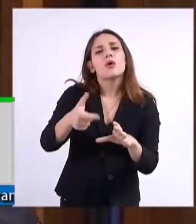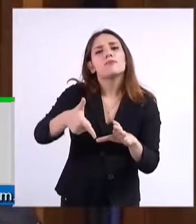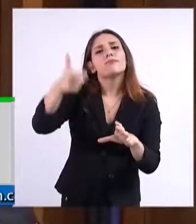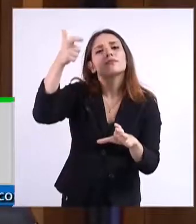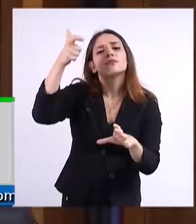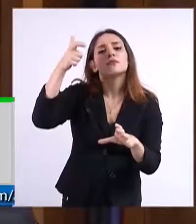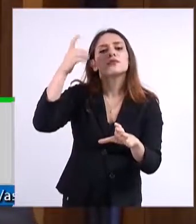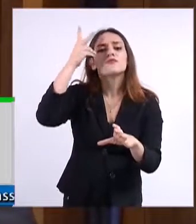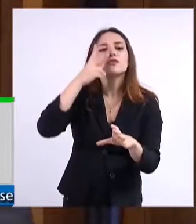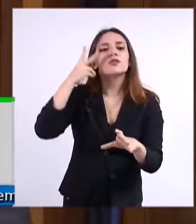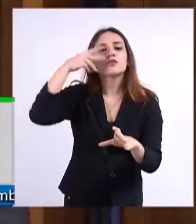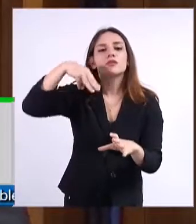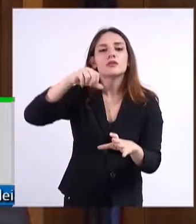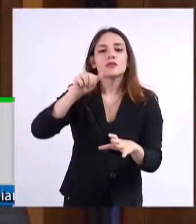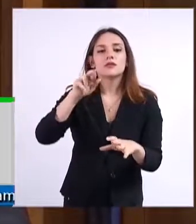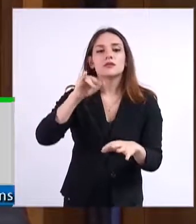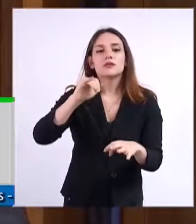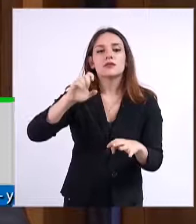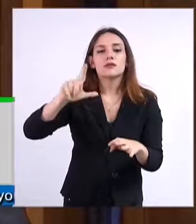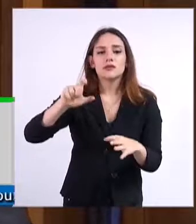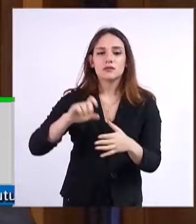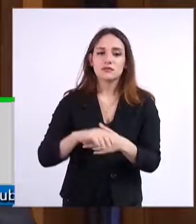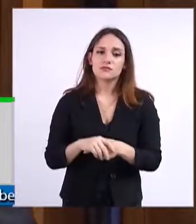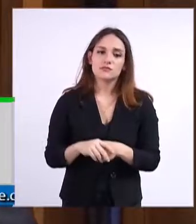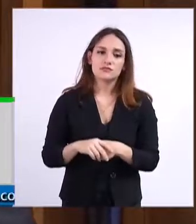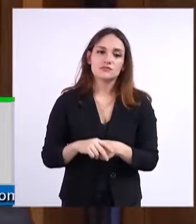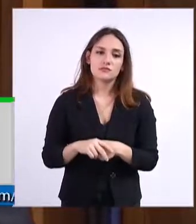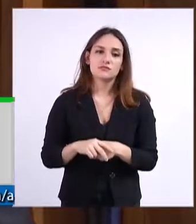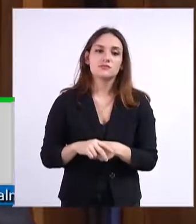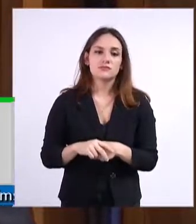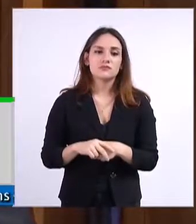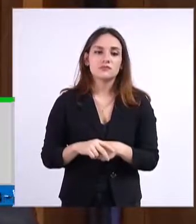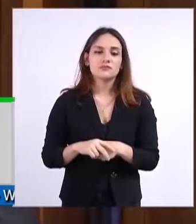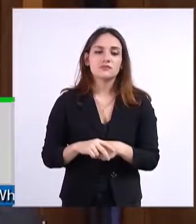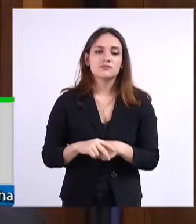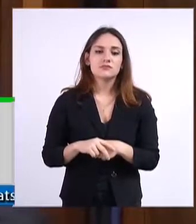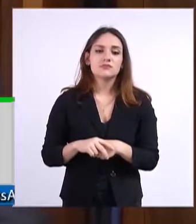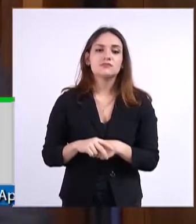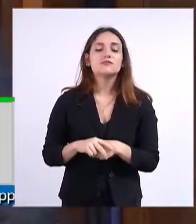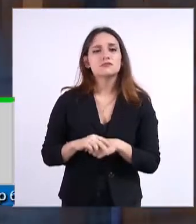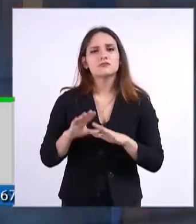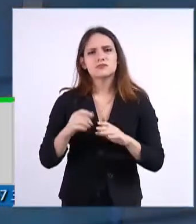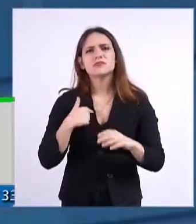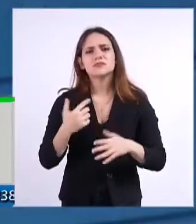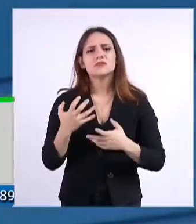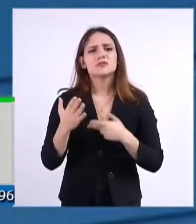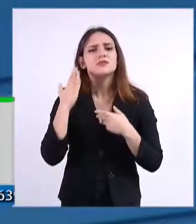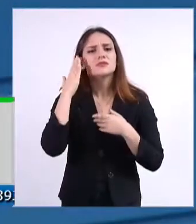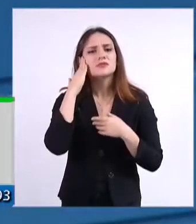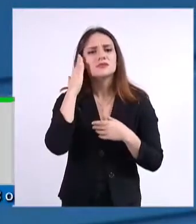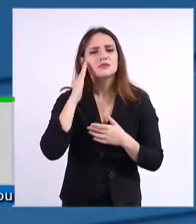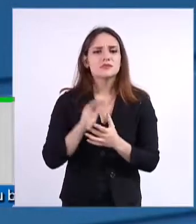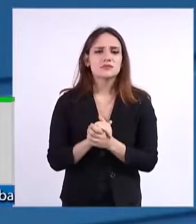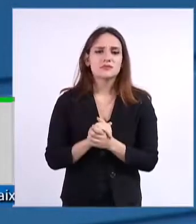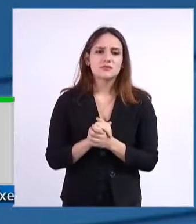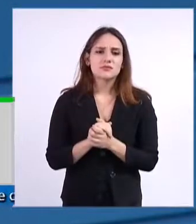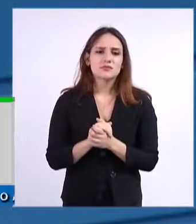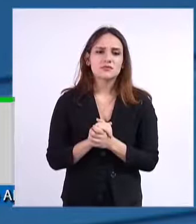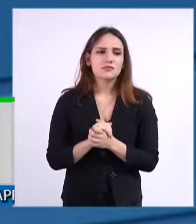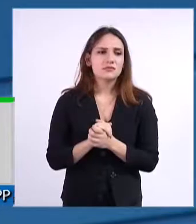já estão sendo presos. E os mandantes? Não, eu estou preocupado agora e querendo saber quem mandou matar o Jair